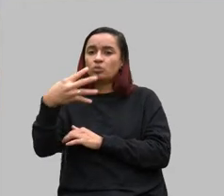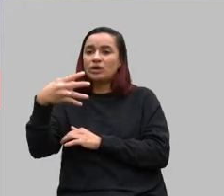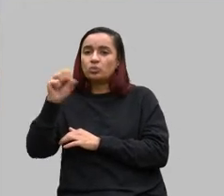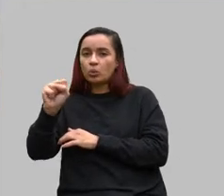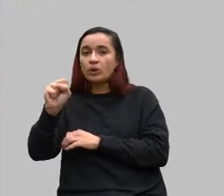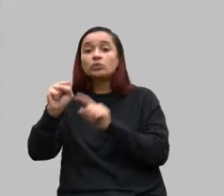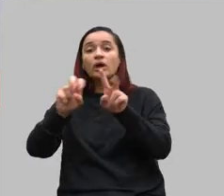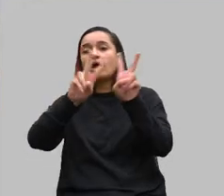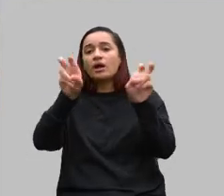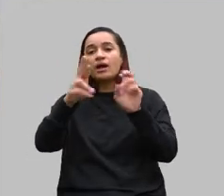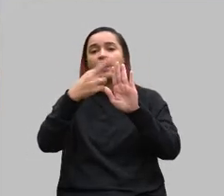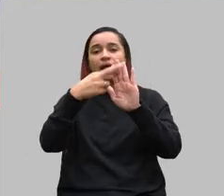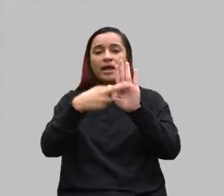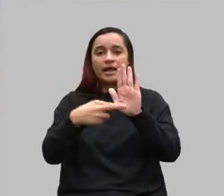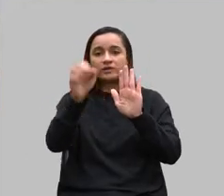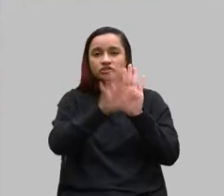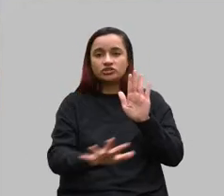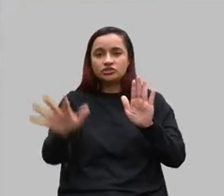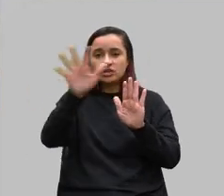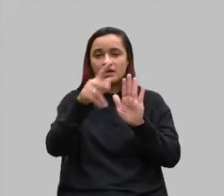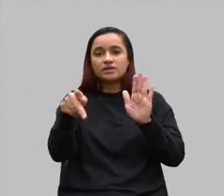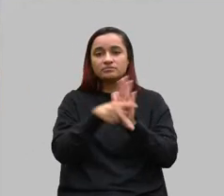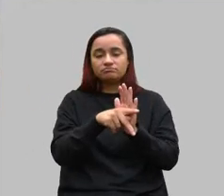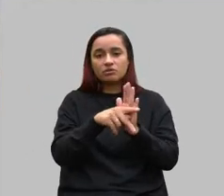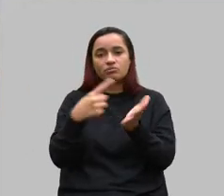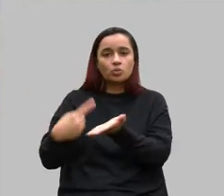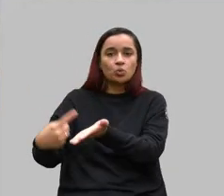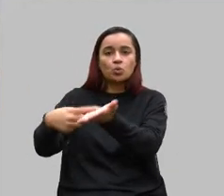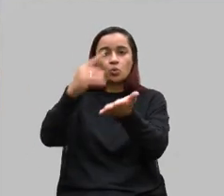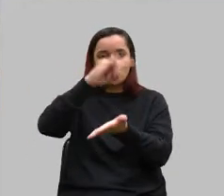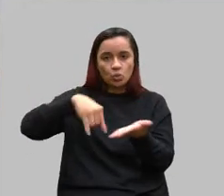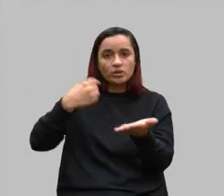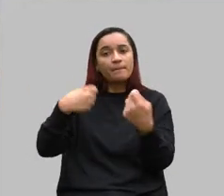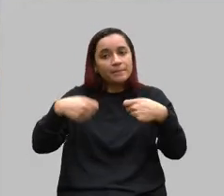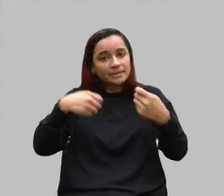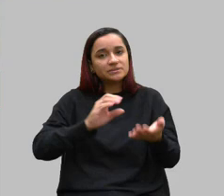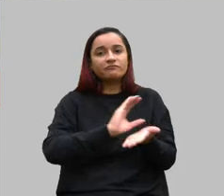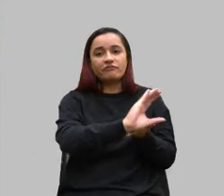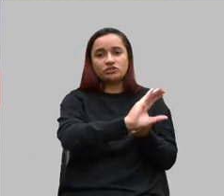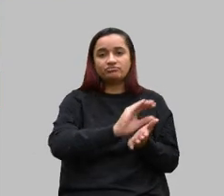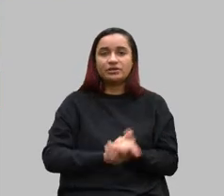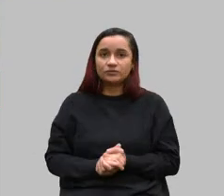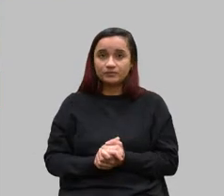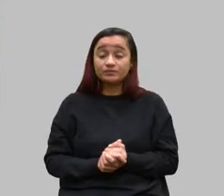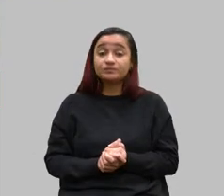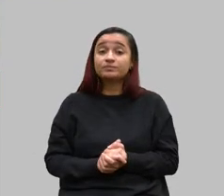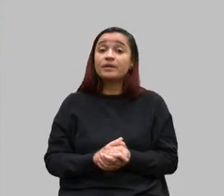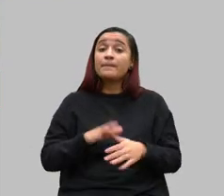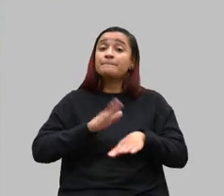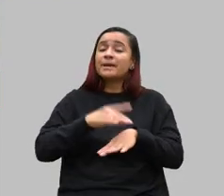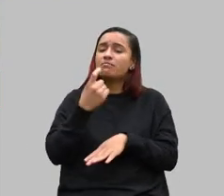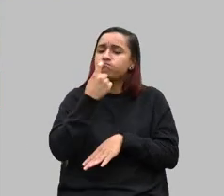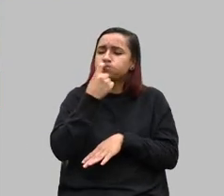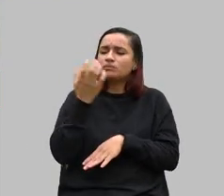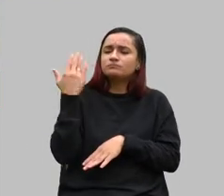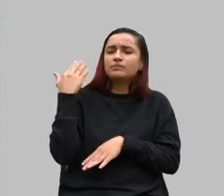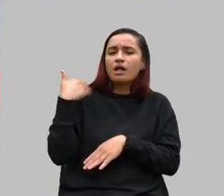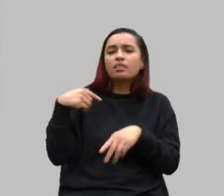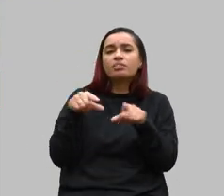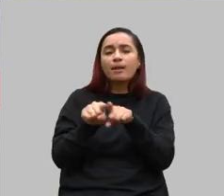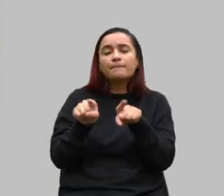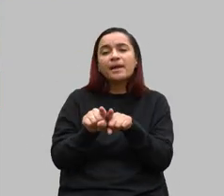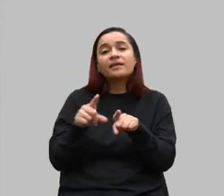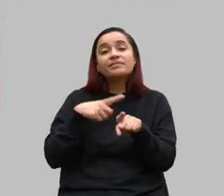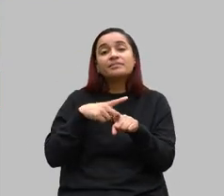Gerais para prorrogações contratuais exigindo investimentos mas mais recente nós tivemos